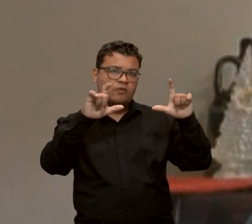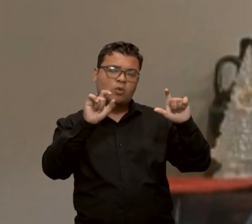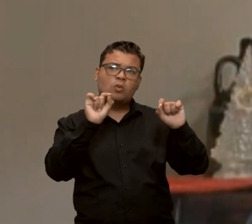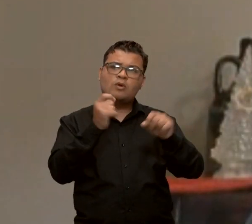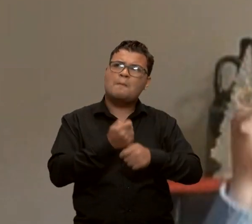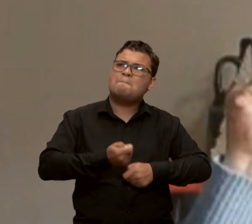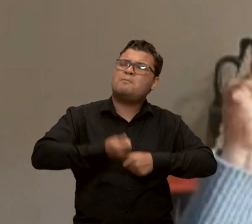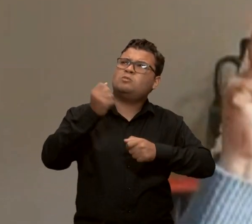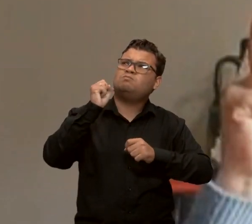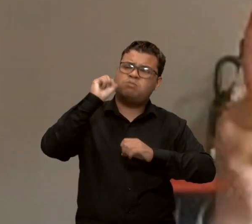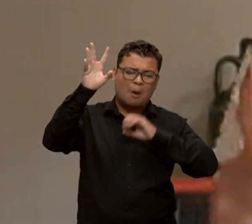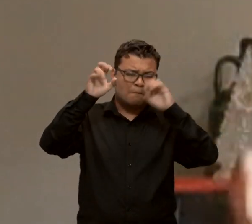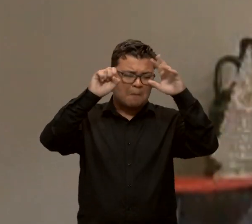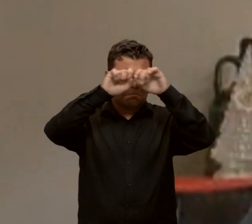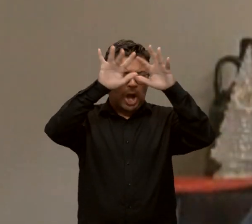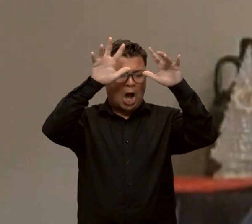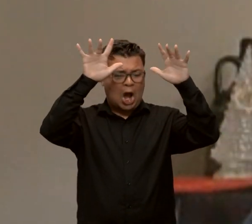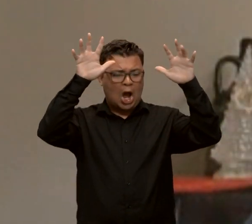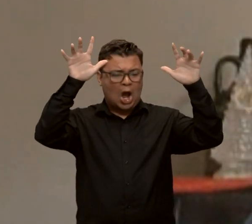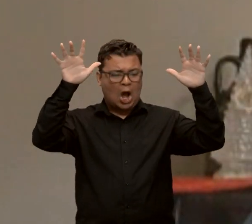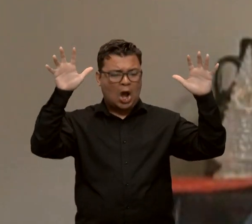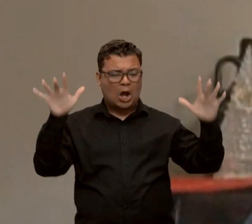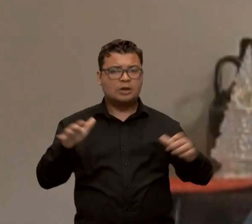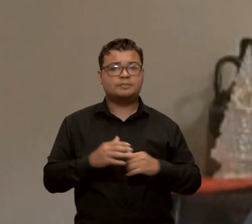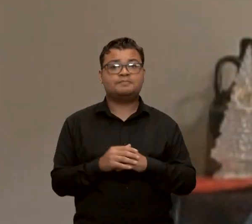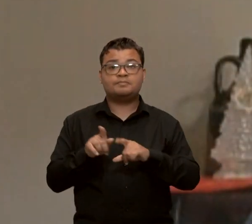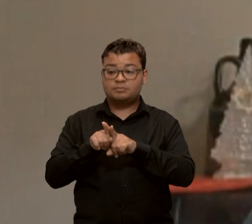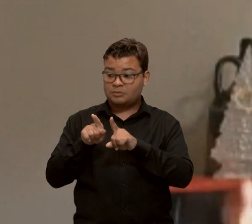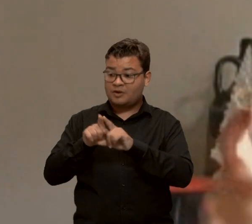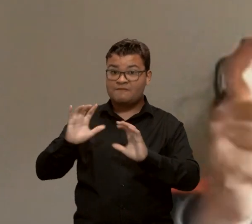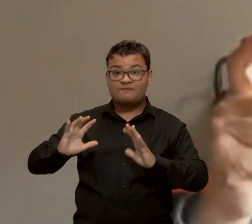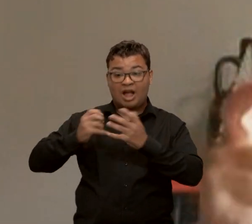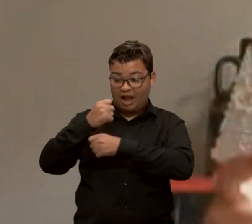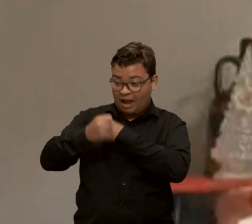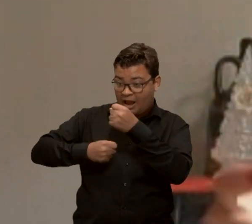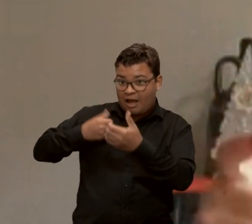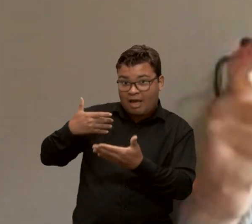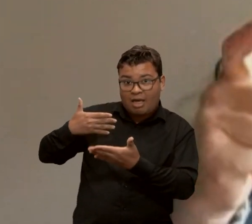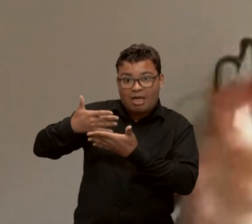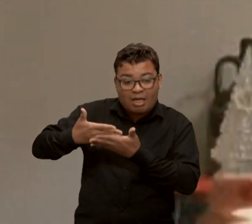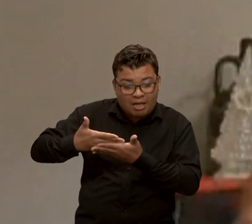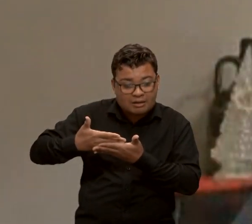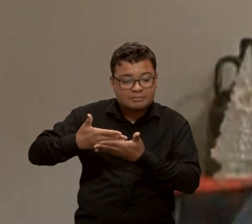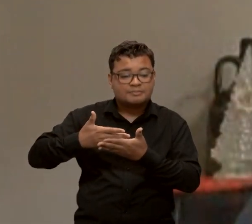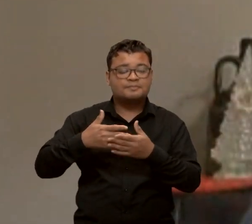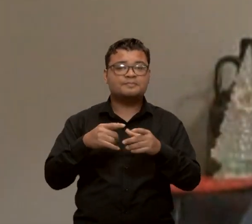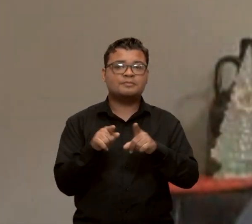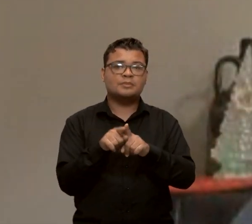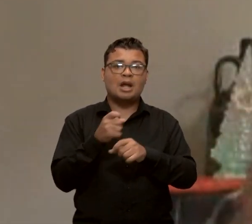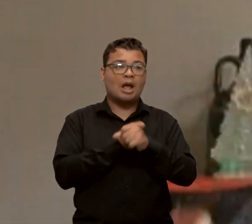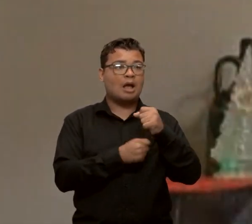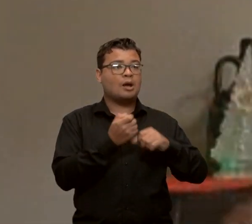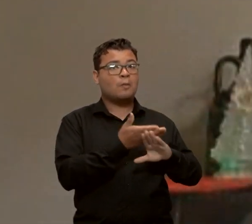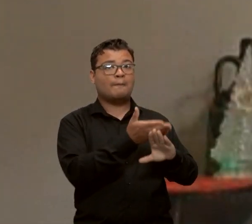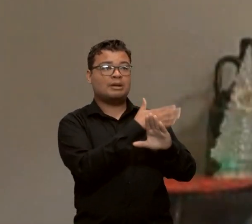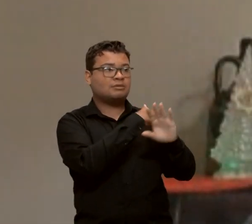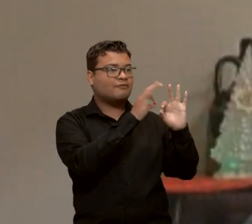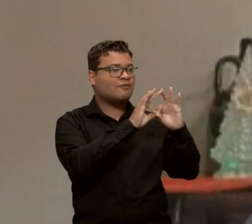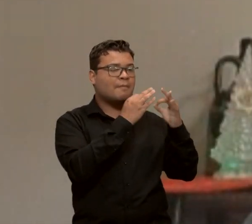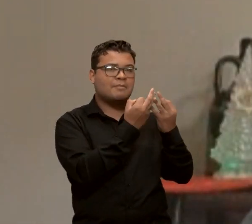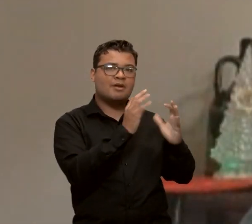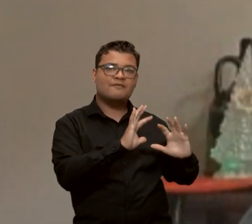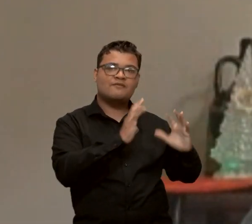vamos mostrar fotos dessas festas de fim de ano, fotos reais da festa do ano passado da família, por